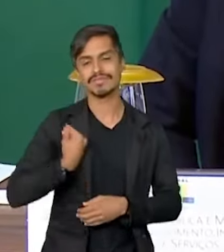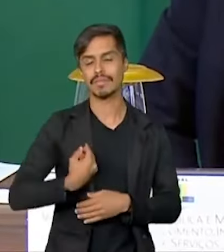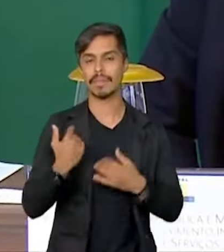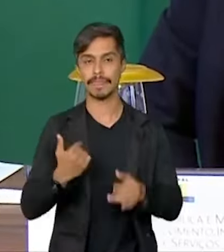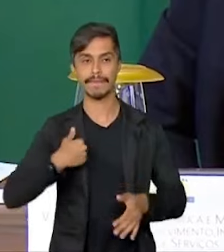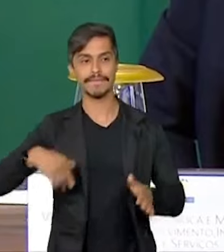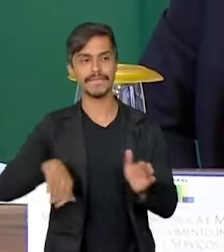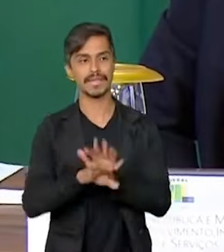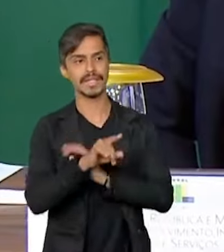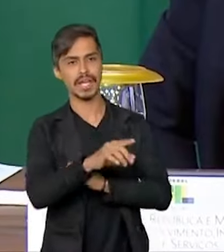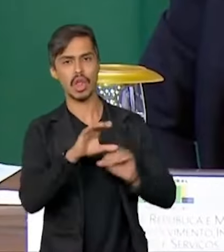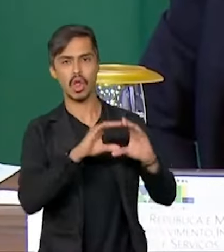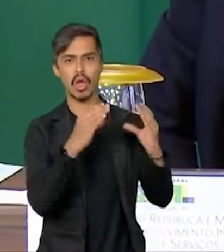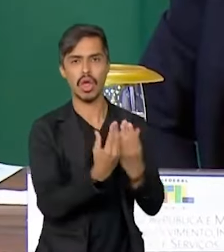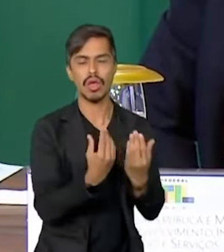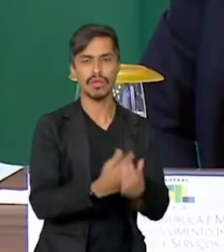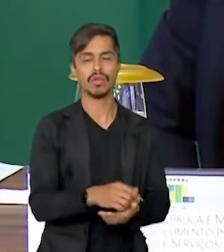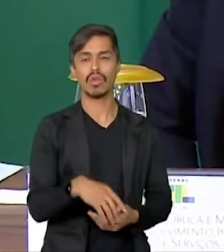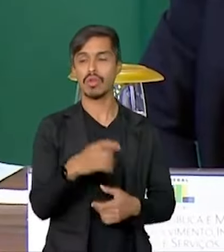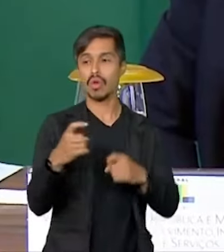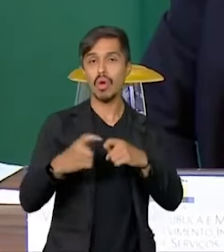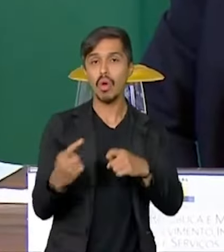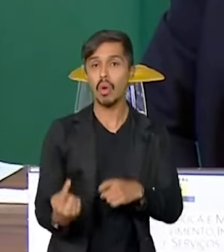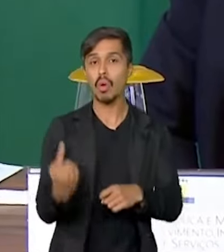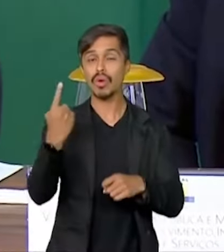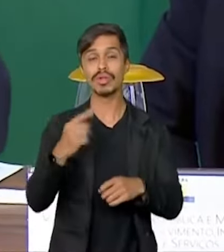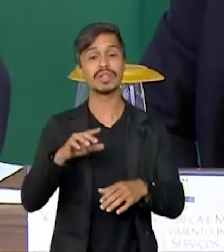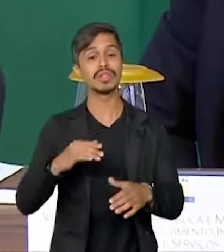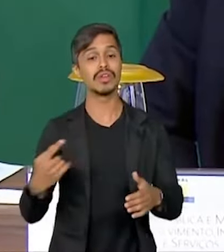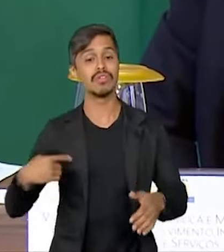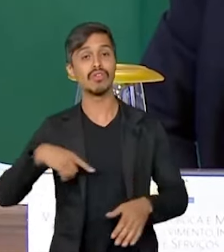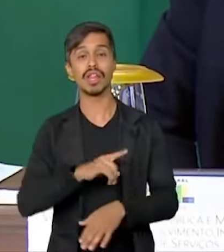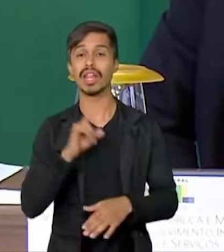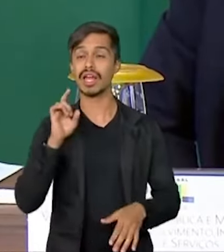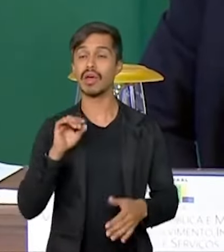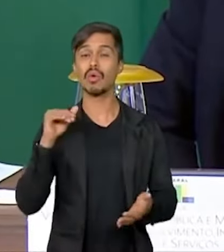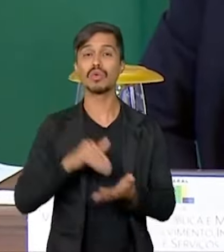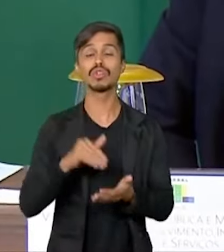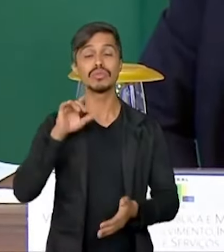em comunidade que o último médico que tinha ido lá foi em fevereiro.